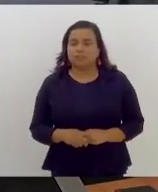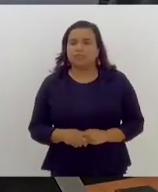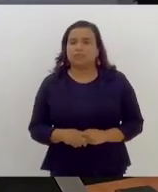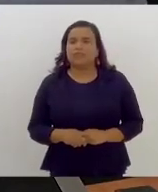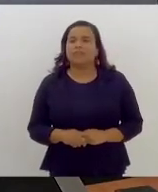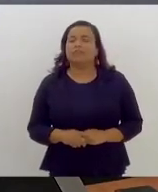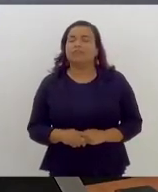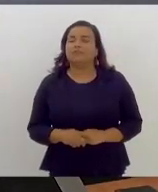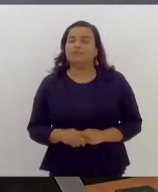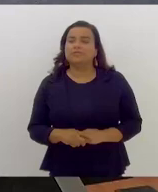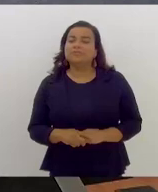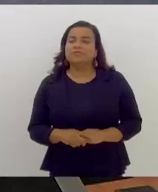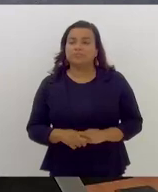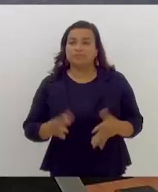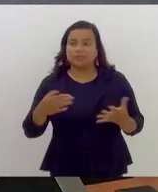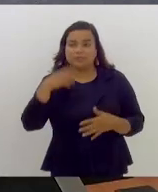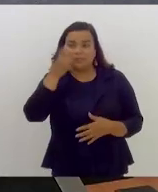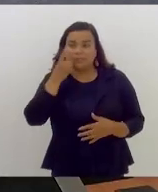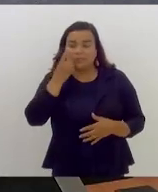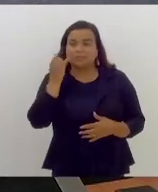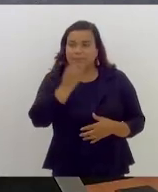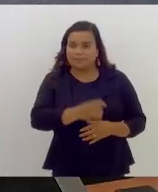Fica à vontade, deputado.